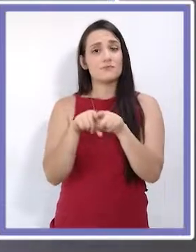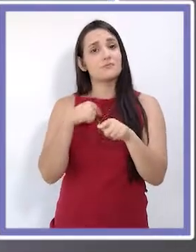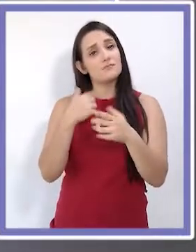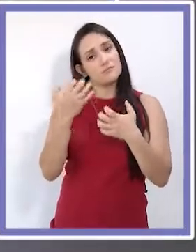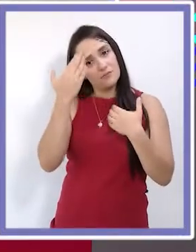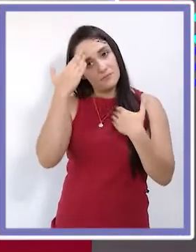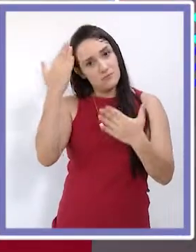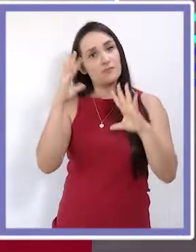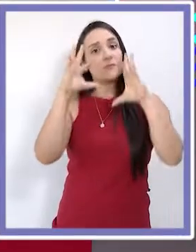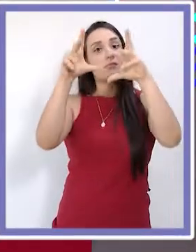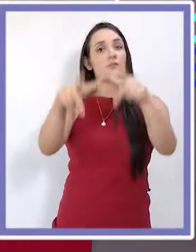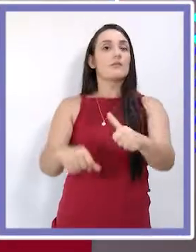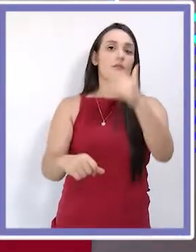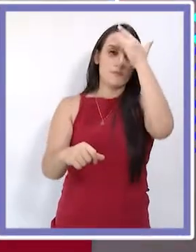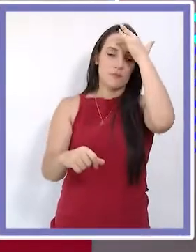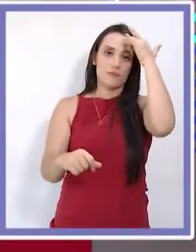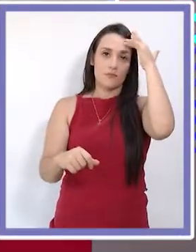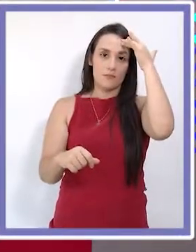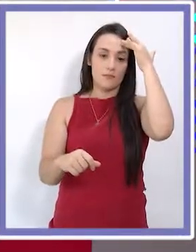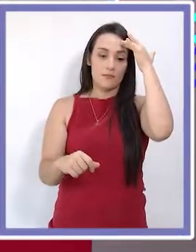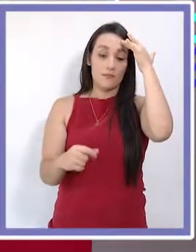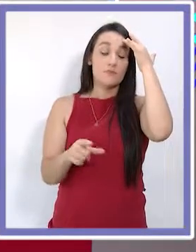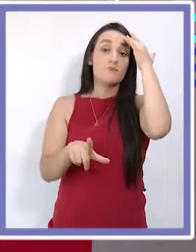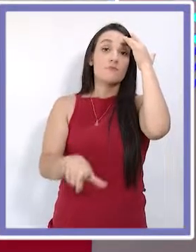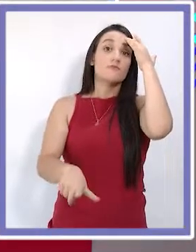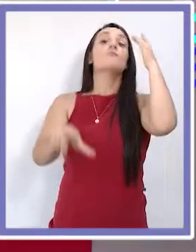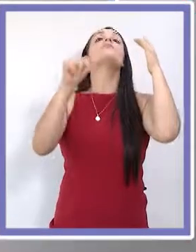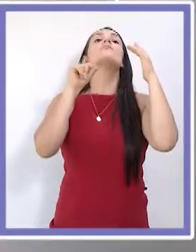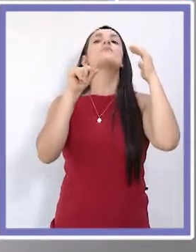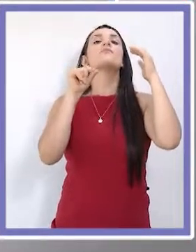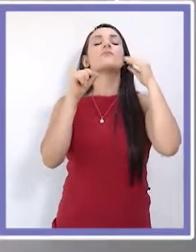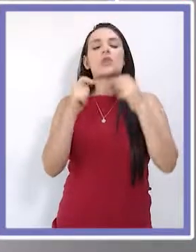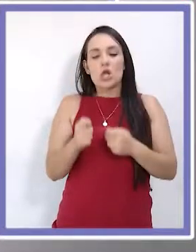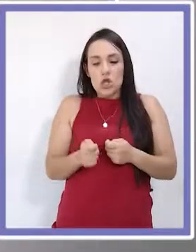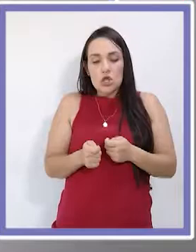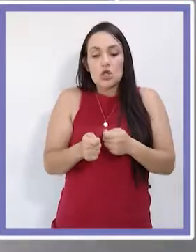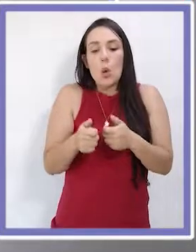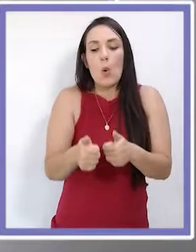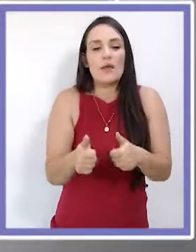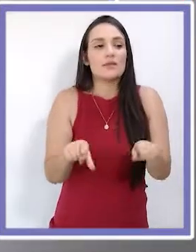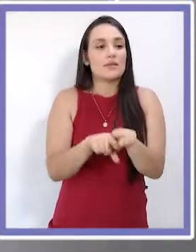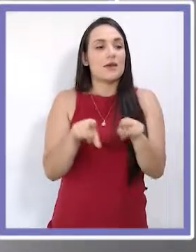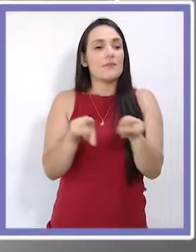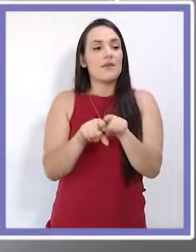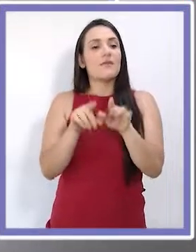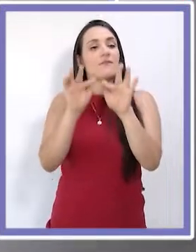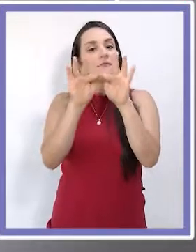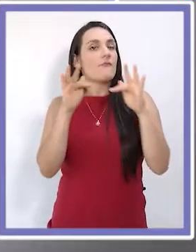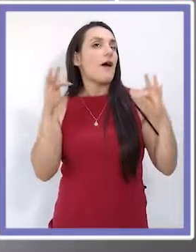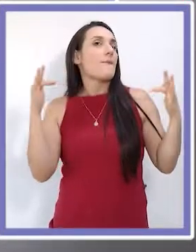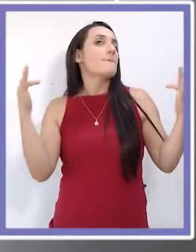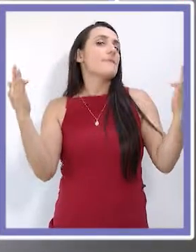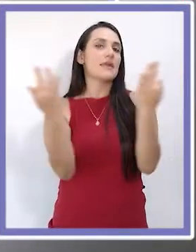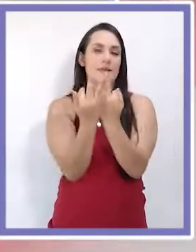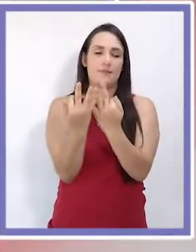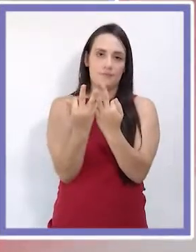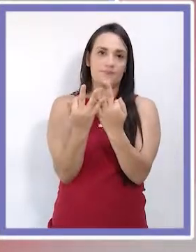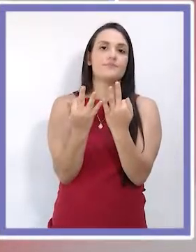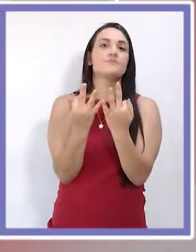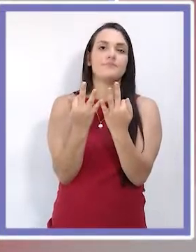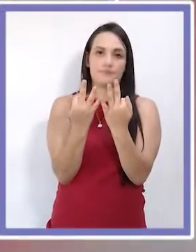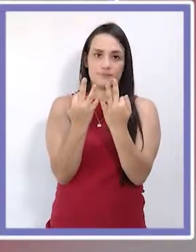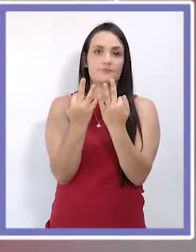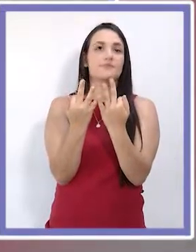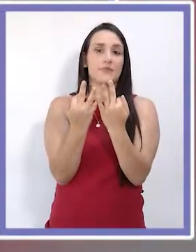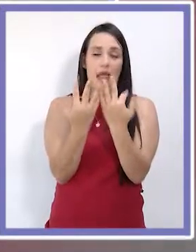E agradecer também a todas as pessoas que se declaram doador de órgãos e tecidos, agradecer às famílias que dizem